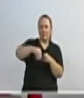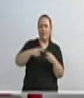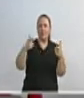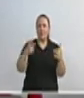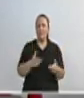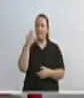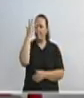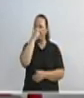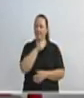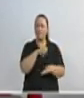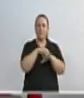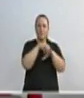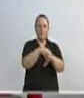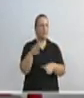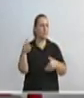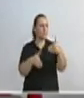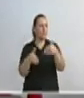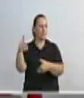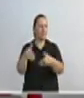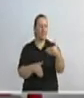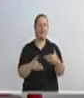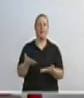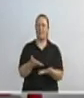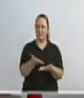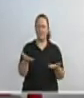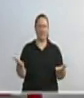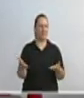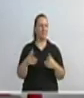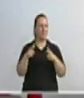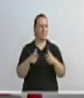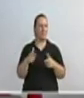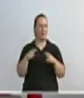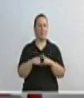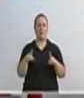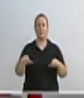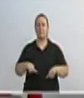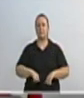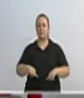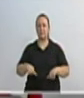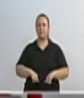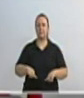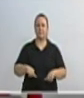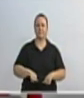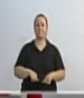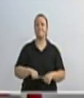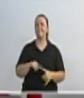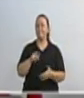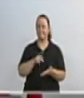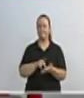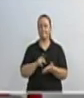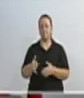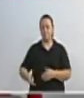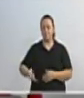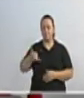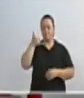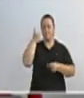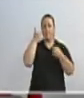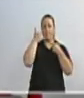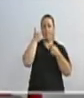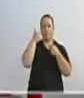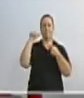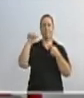bastante visitada por todos aqui na nossa cidade, e que sofre sem o sinal de telefonia naquela região,